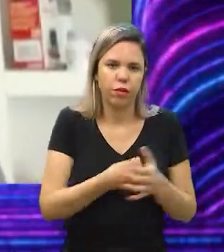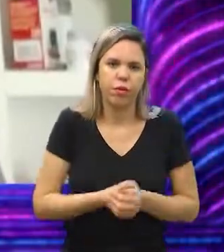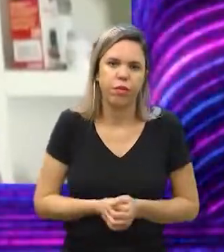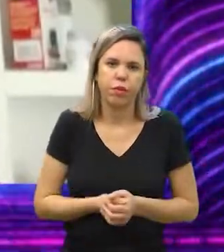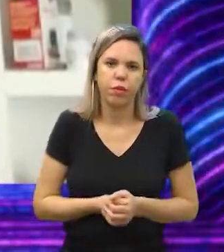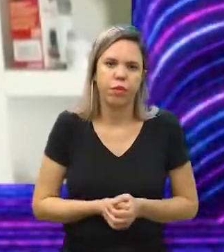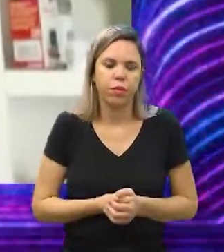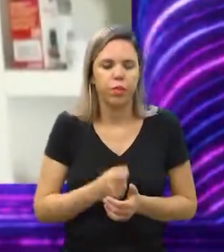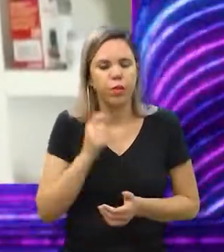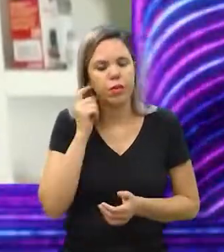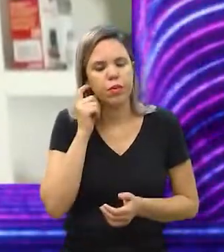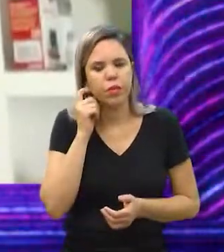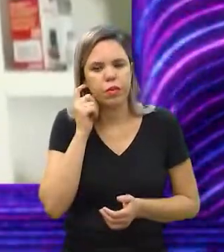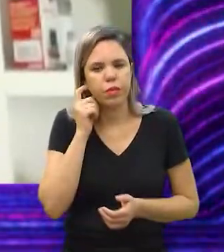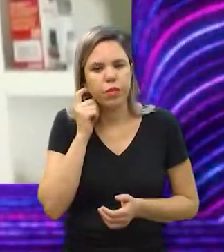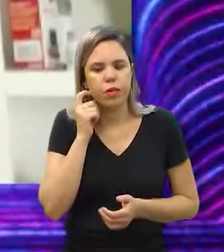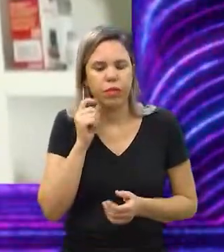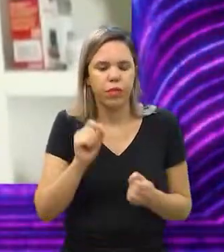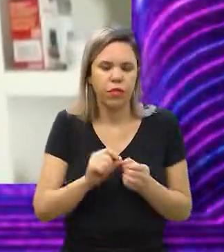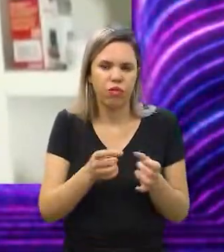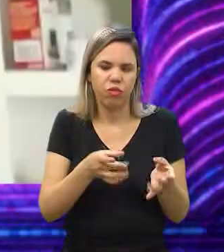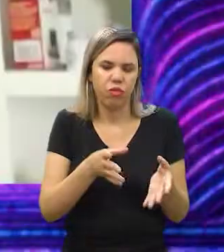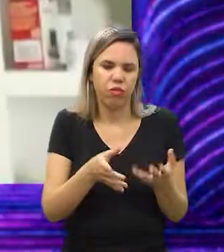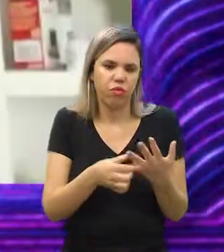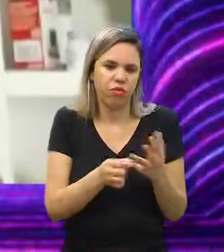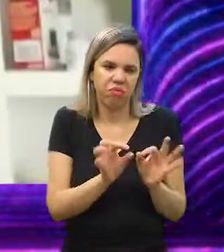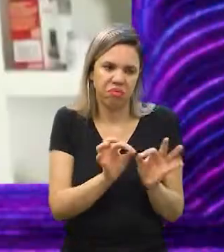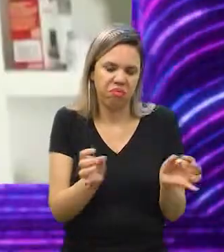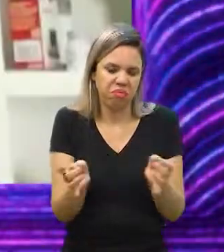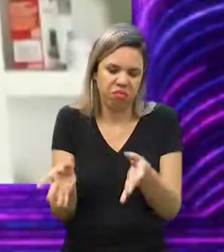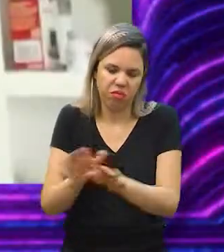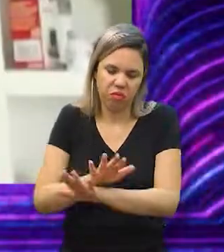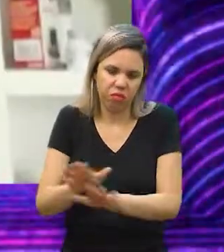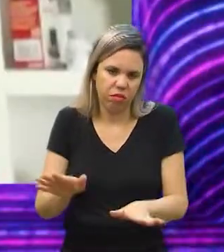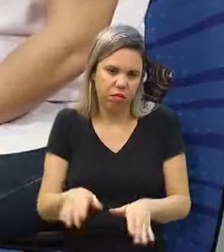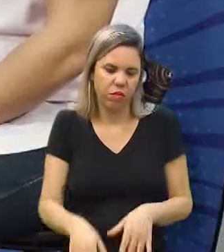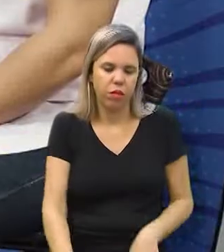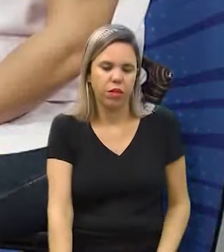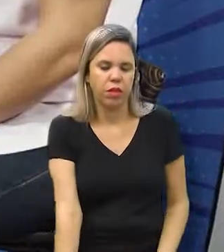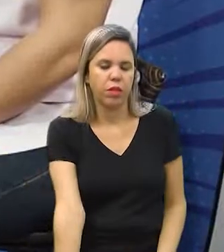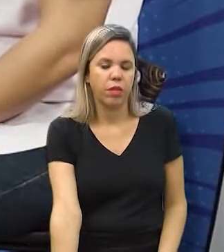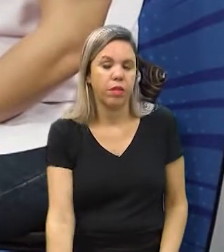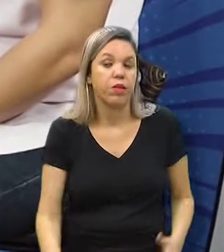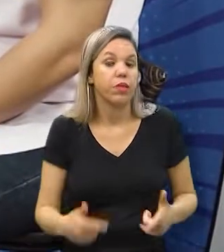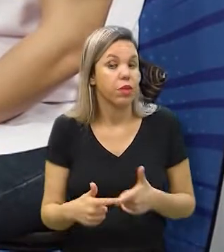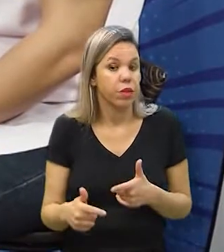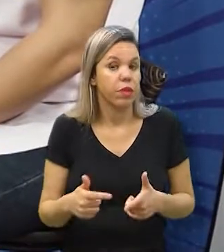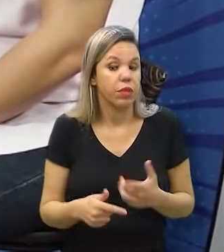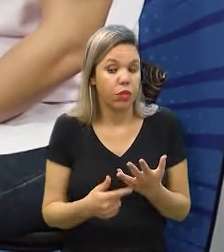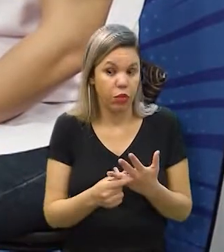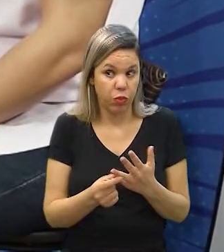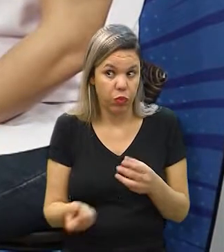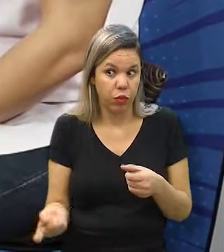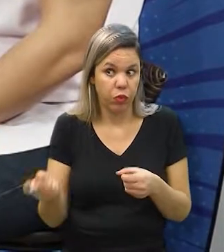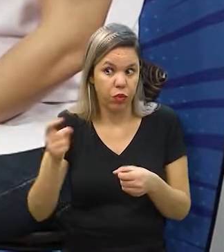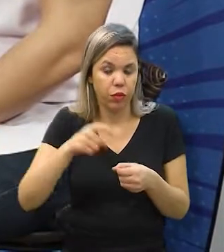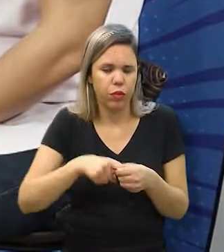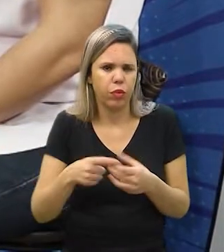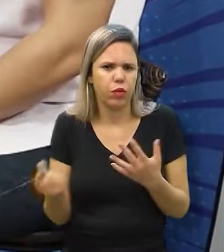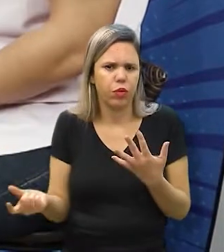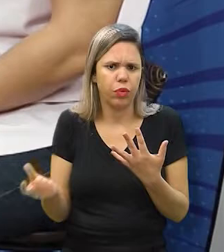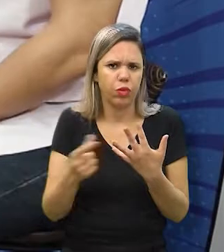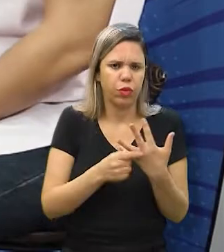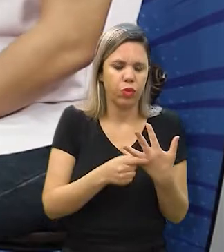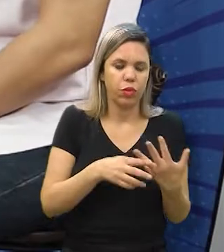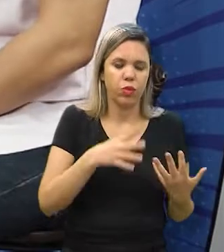né? Você fala assim, eu vou me desfazer do anel, é simples, joga ele fora. O problema é que o anel volta. Uma